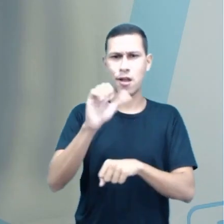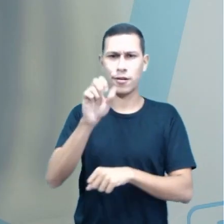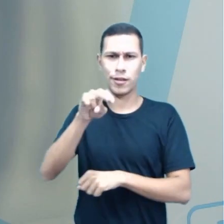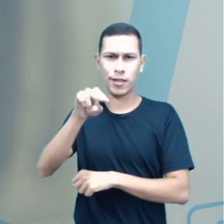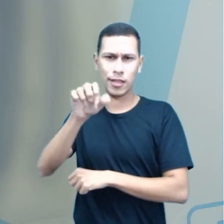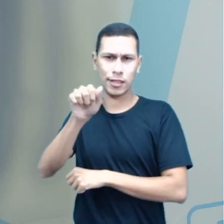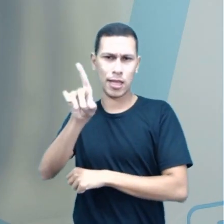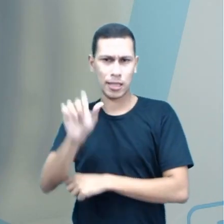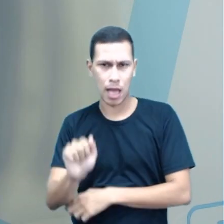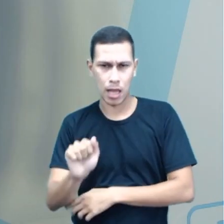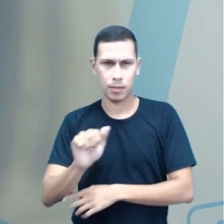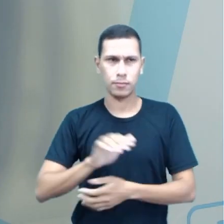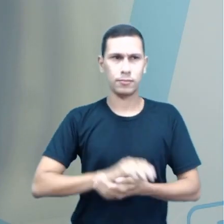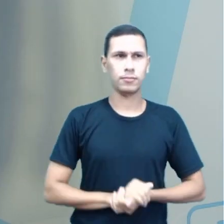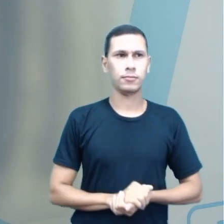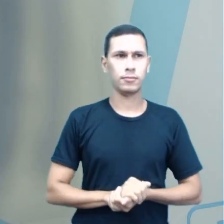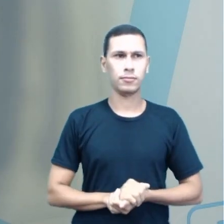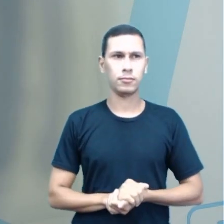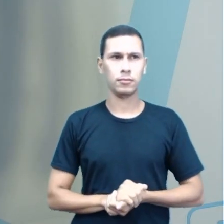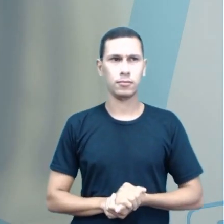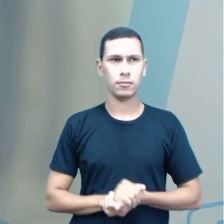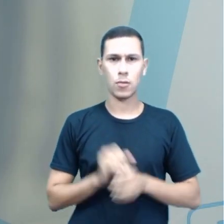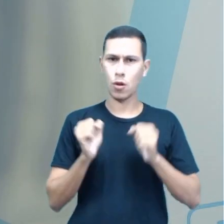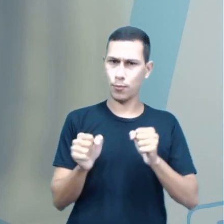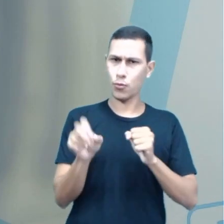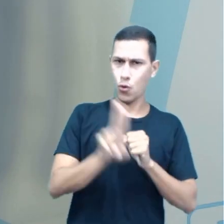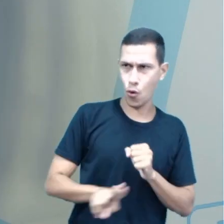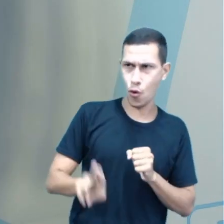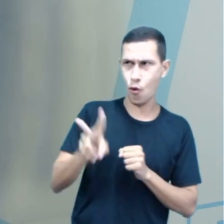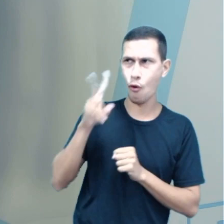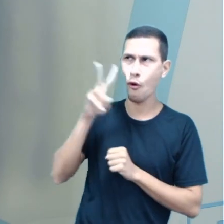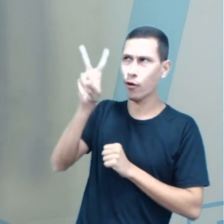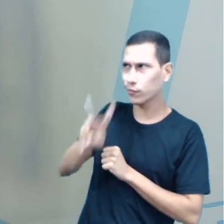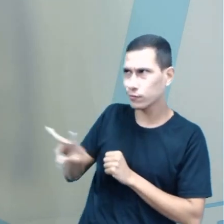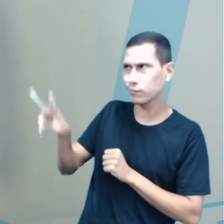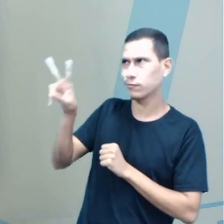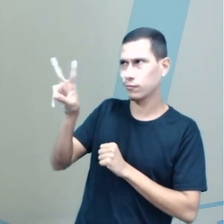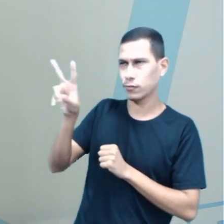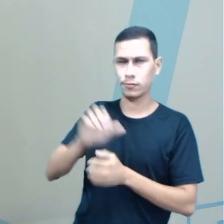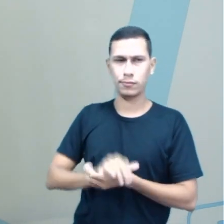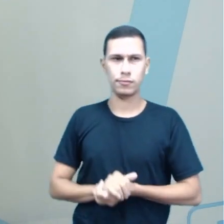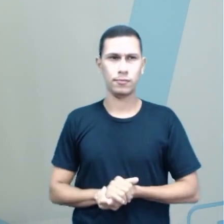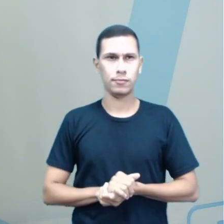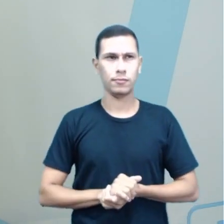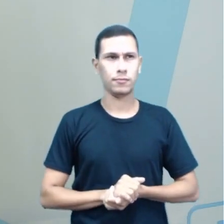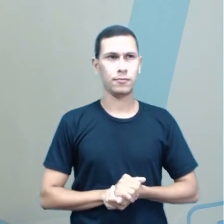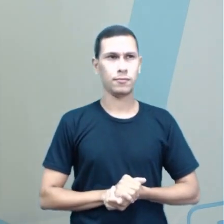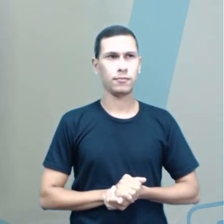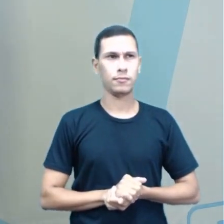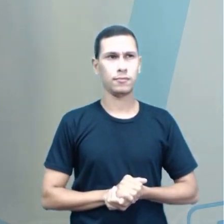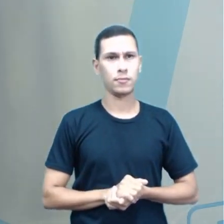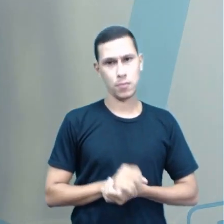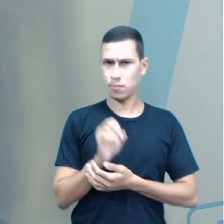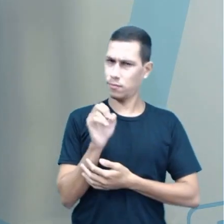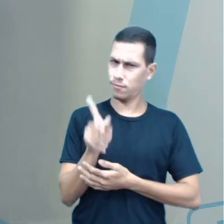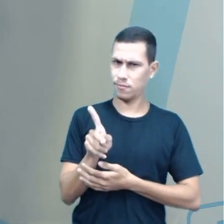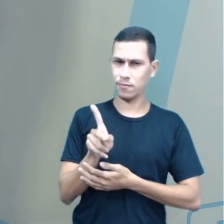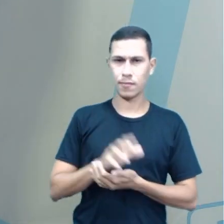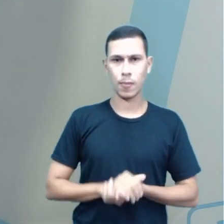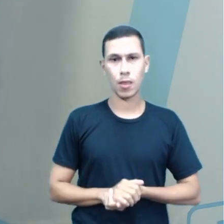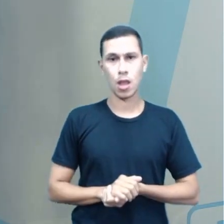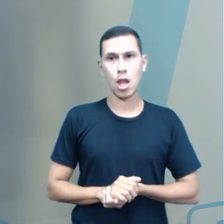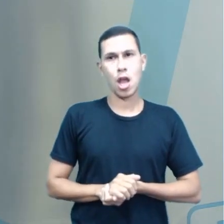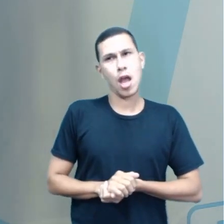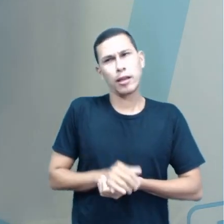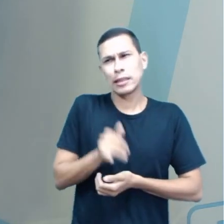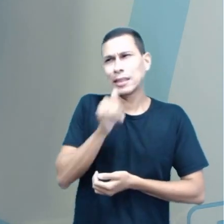so rich as Canadá, mesmo significado. O Brasil não é tão rico quanto o Canadá, certo? Então, se a gente fosse usar